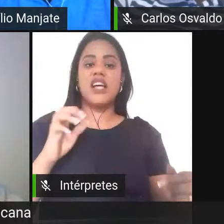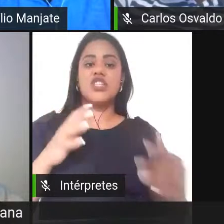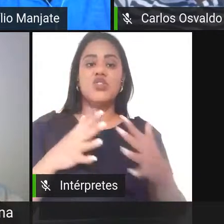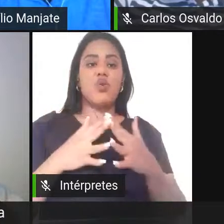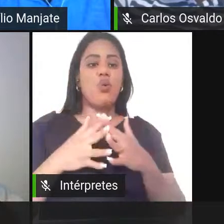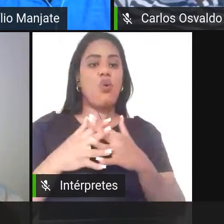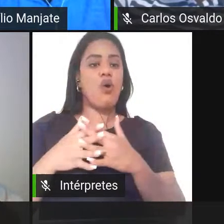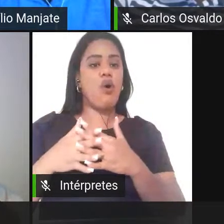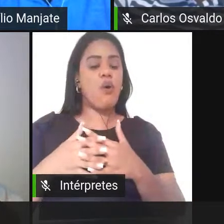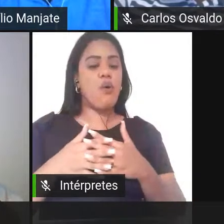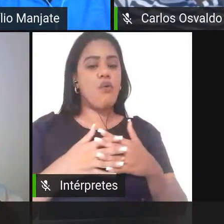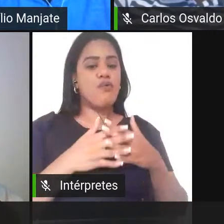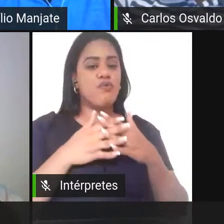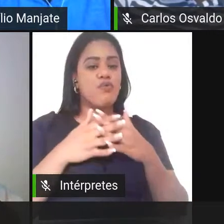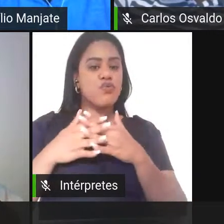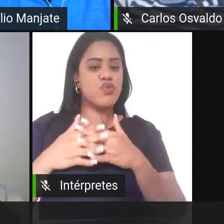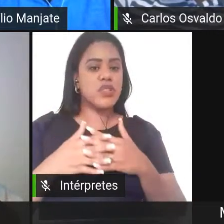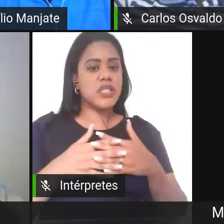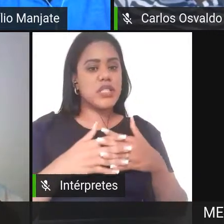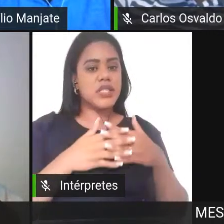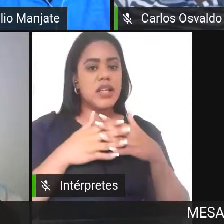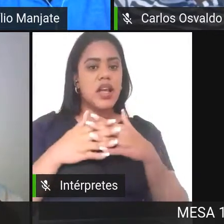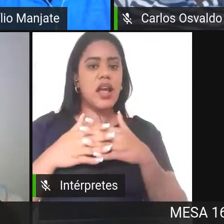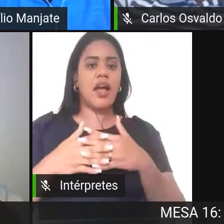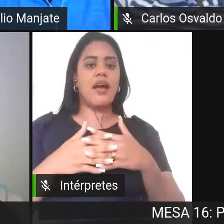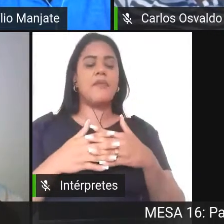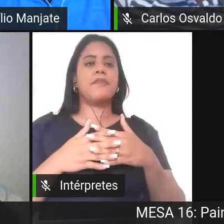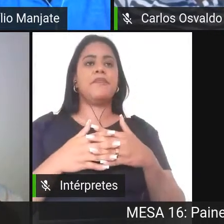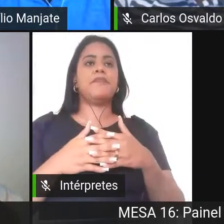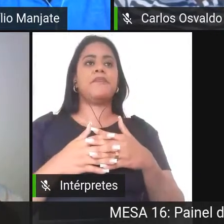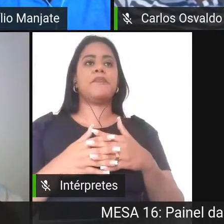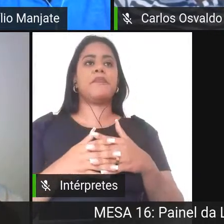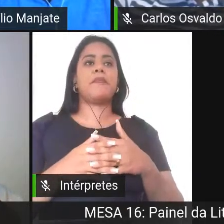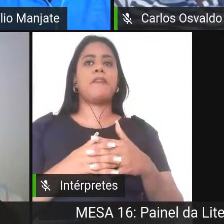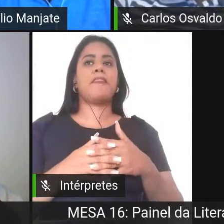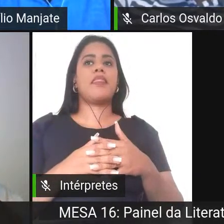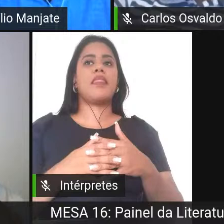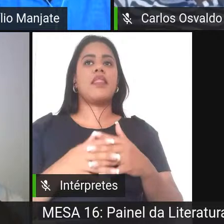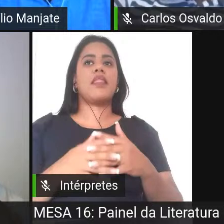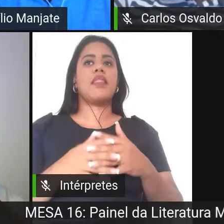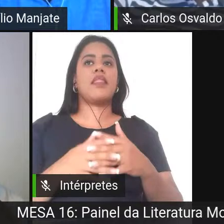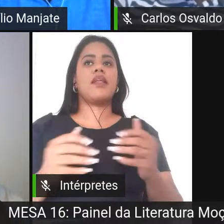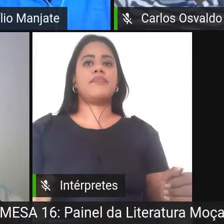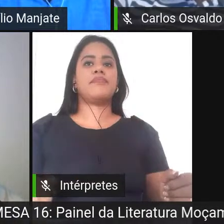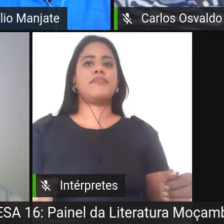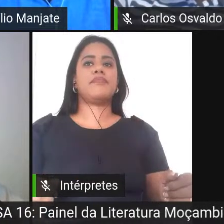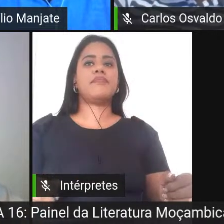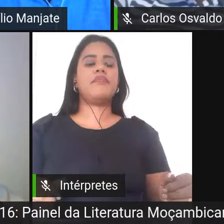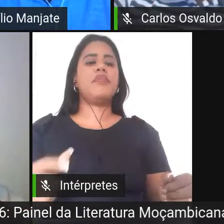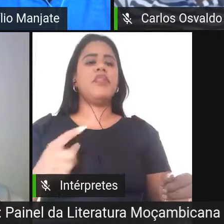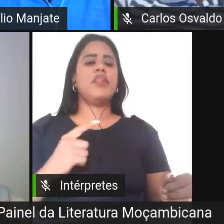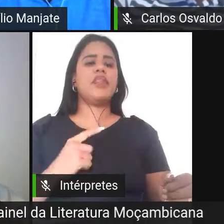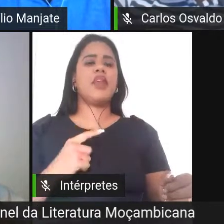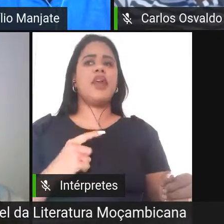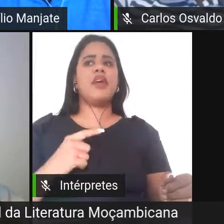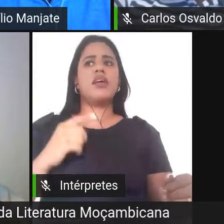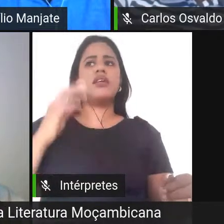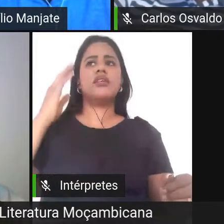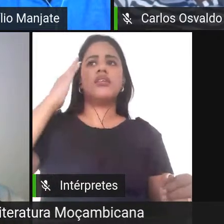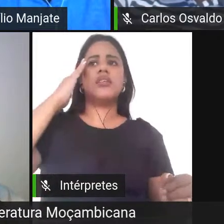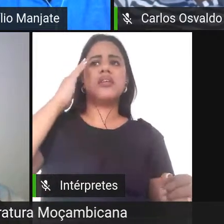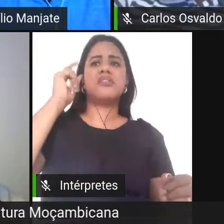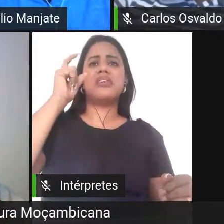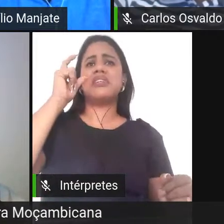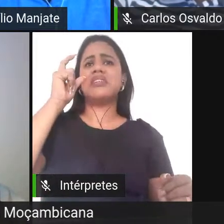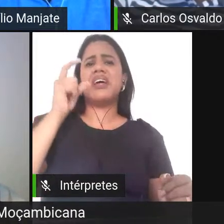colega Adelino Timóteo aqui. Acho que há um certo desencanto, um certo desinteresse daquilo que é